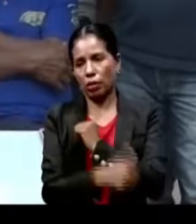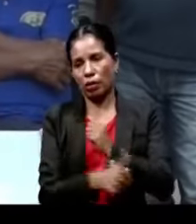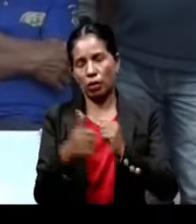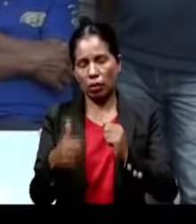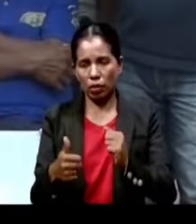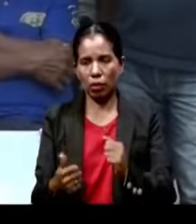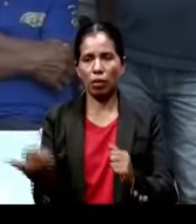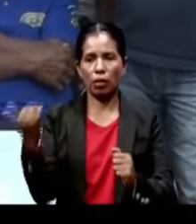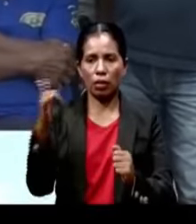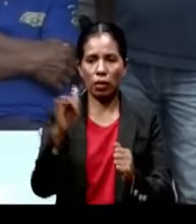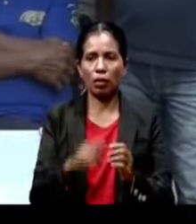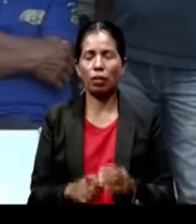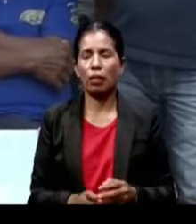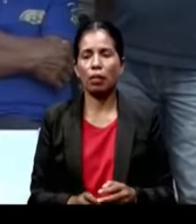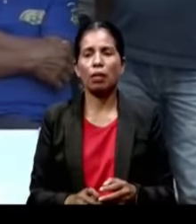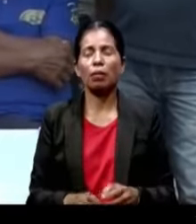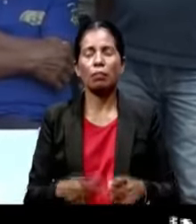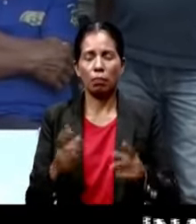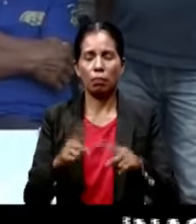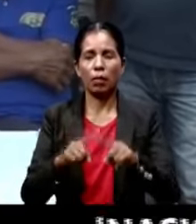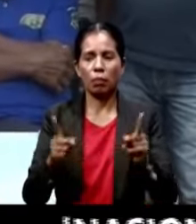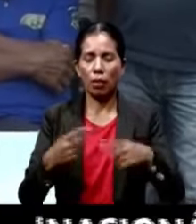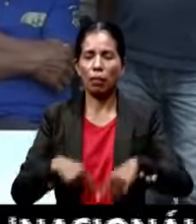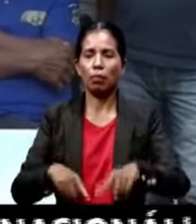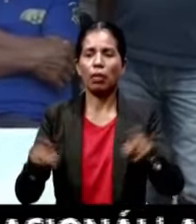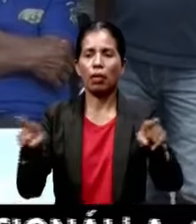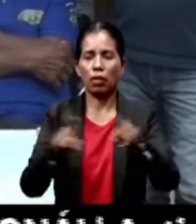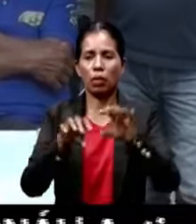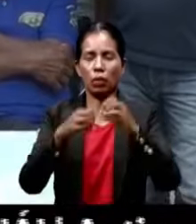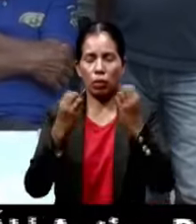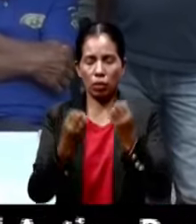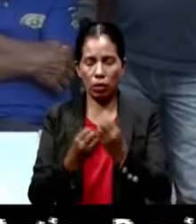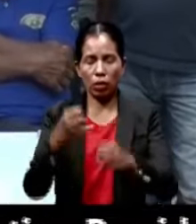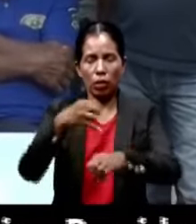asira ne mebe ba organisasi internasional sim sira